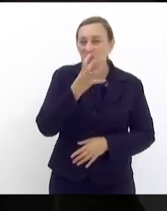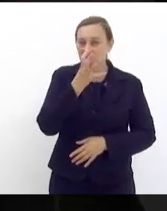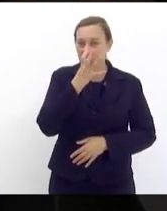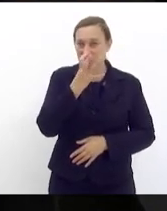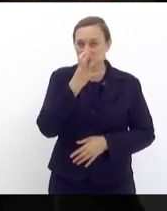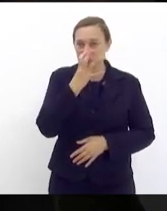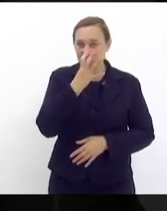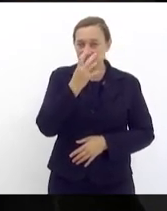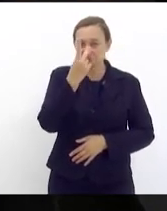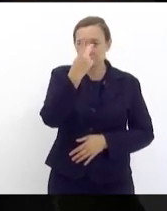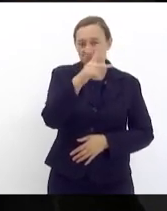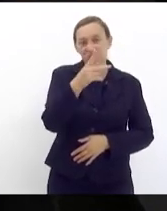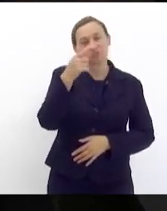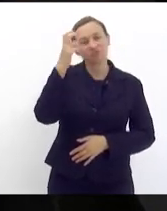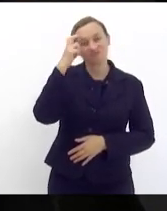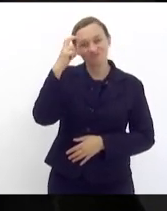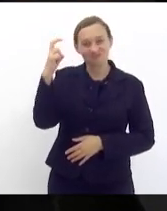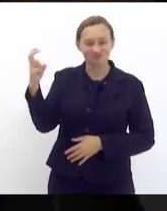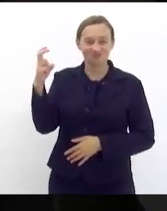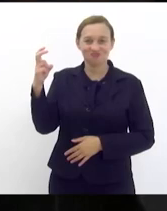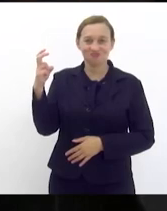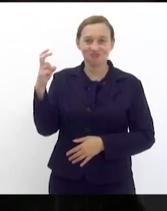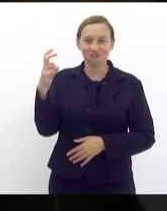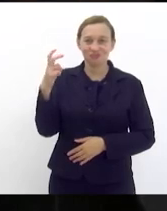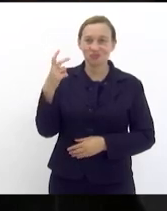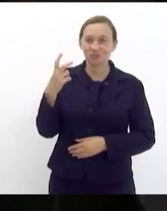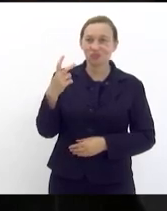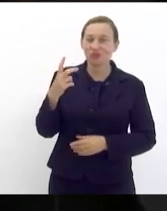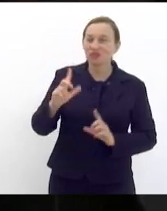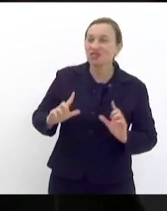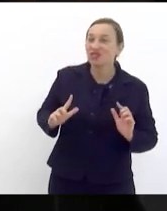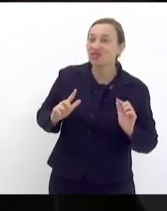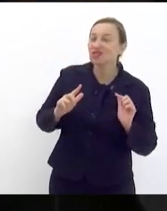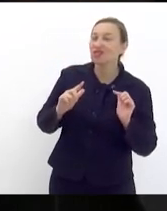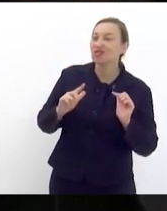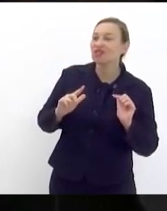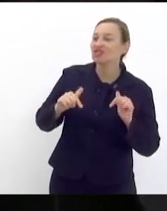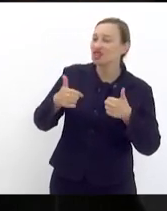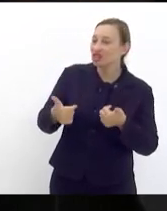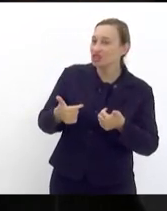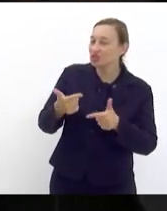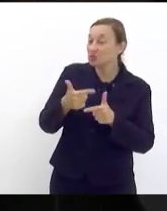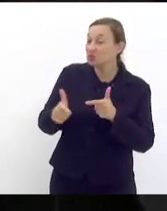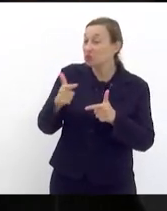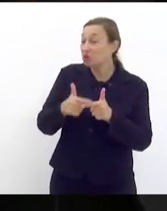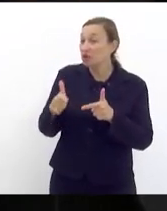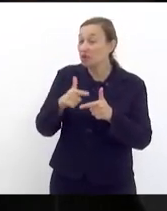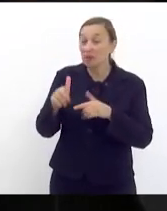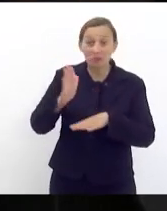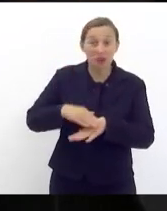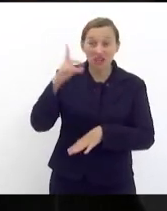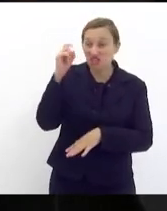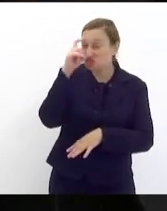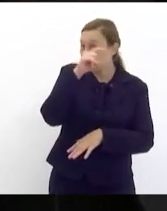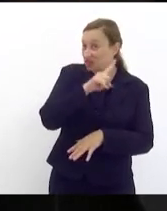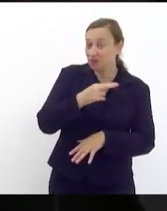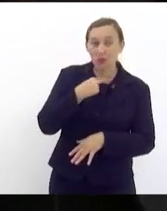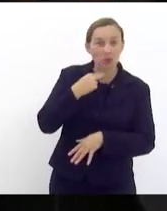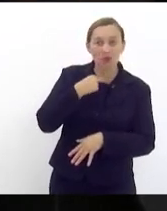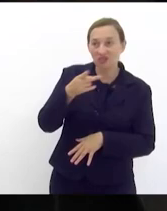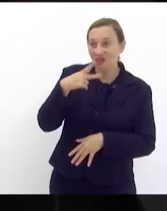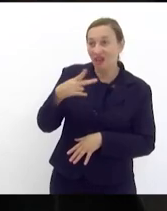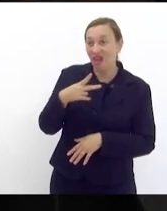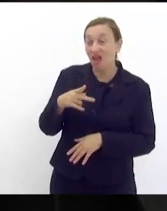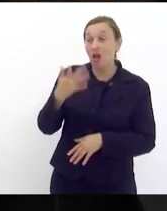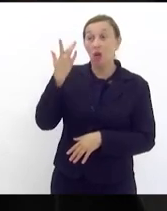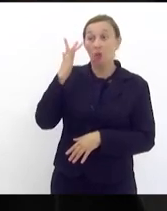sua inteligência, pela forma de lidar com os problemas mais difíceis que não podem ser falados. Isso